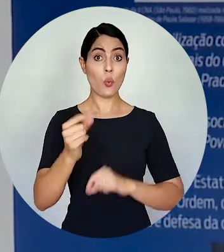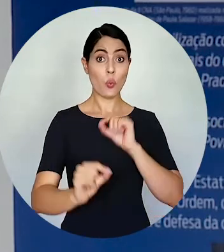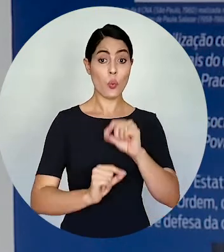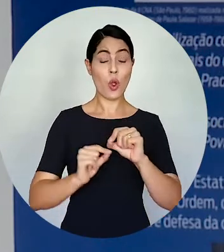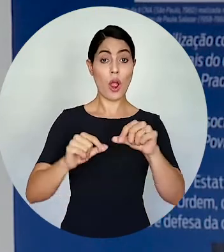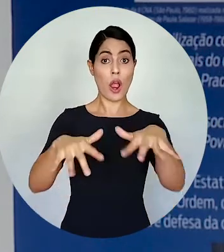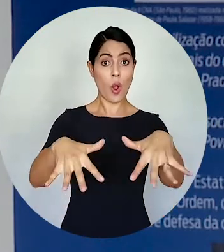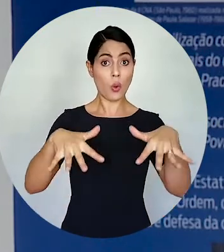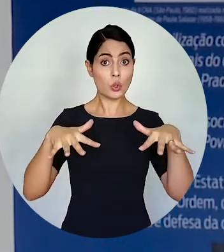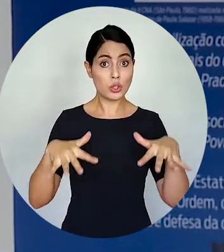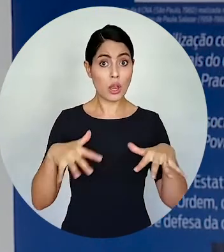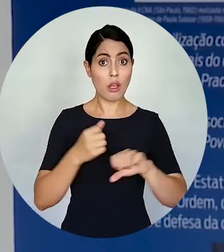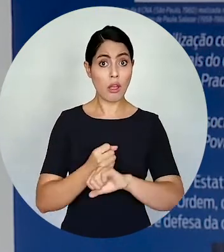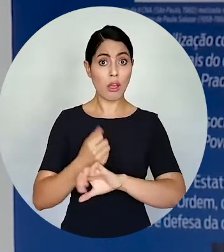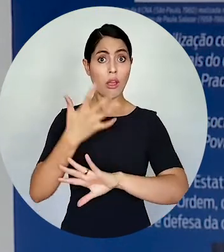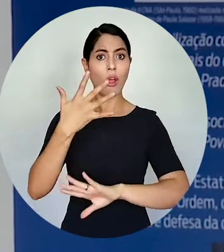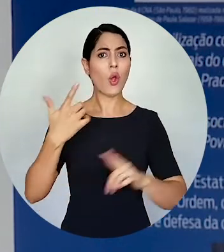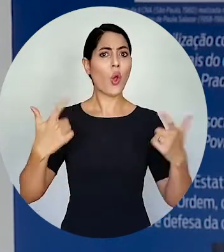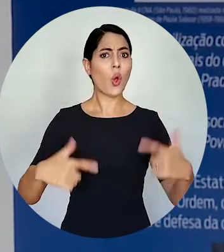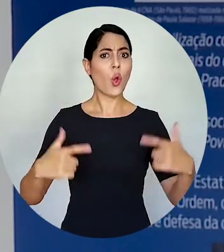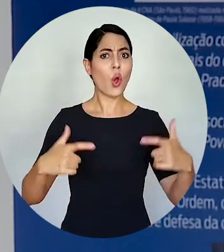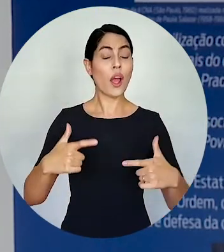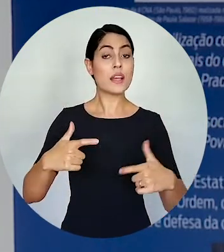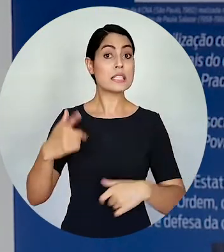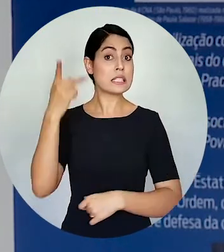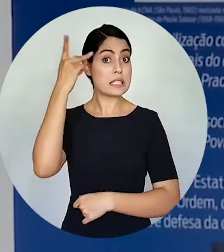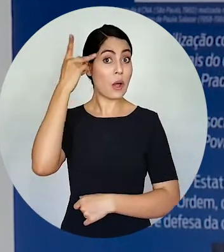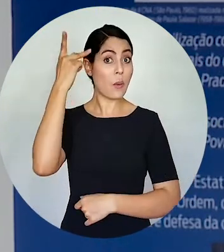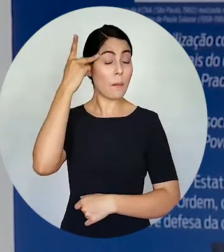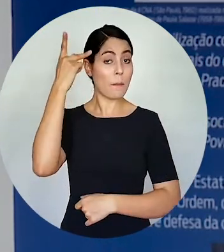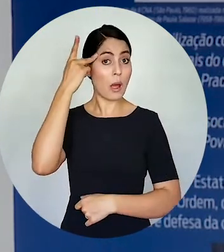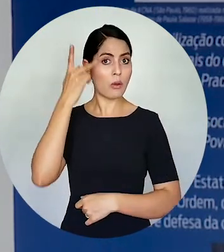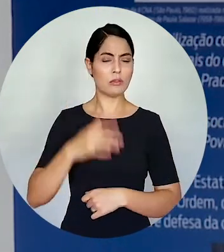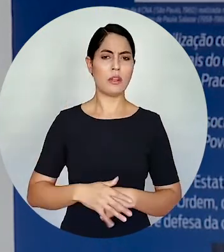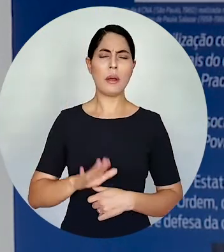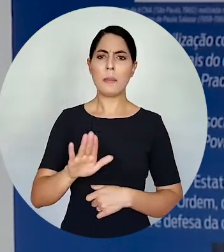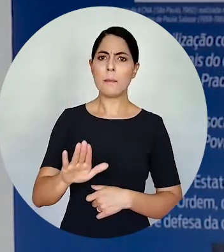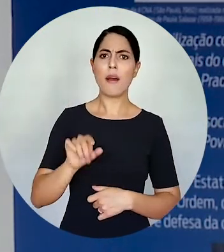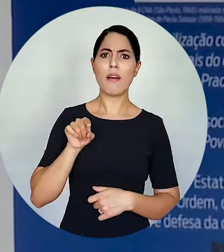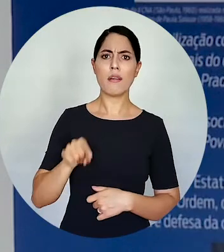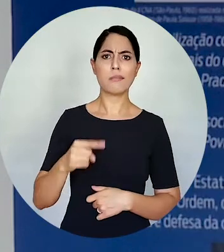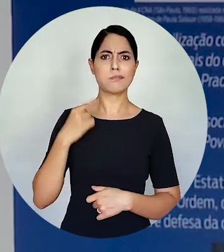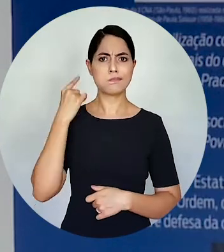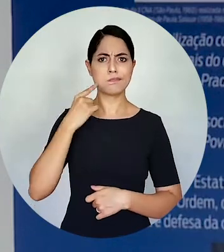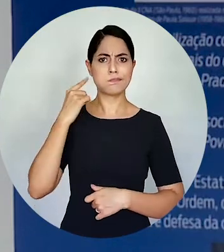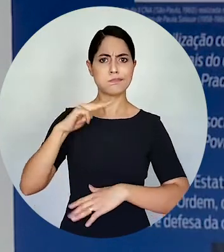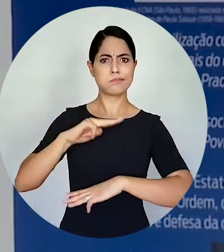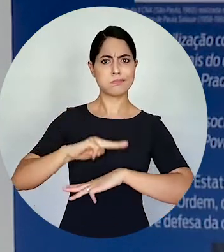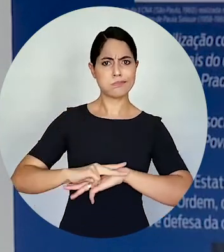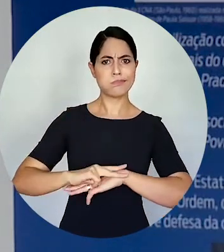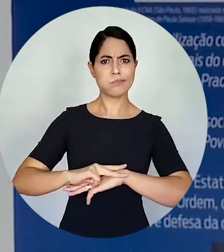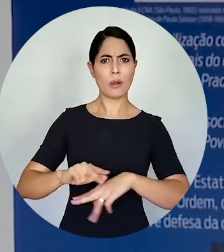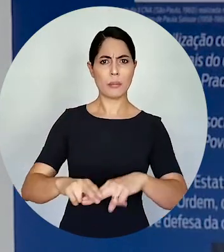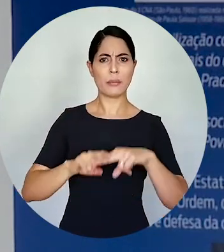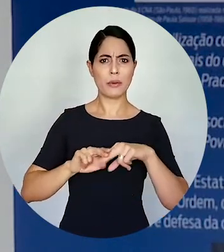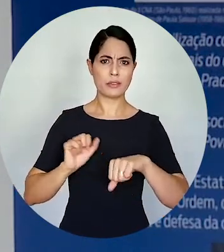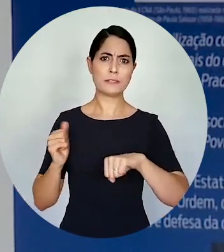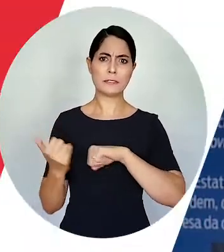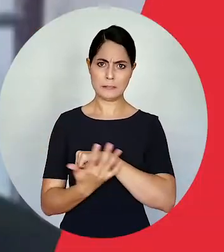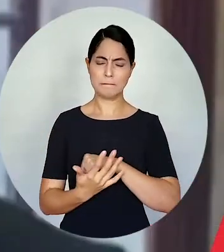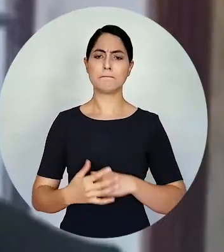telepresencial no leito de um hospital em São Paulo. Na ocasião, o jurista estava internado por conta da